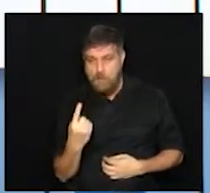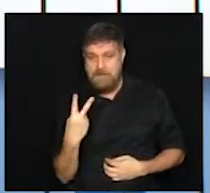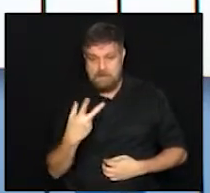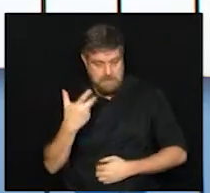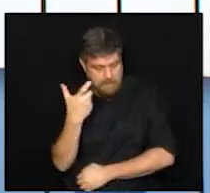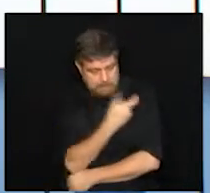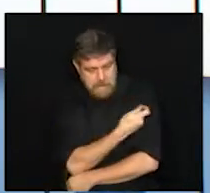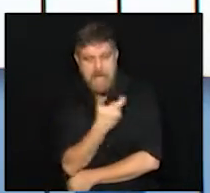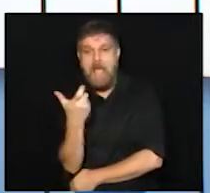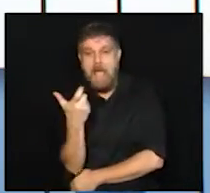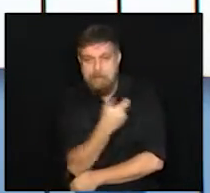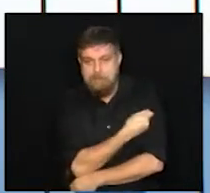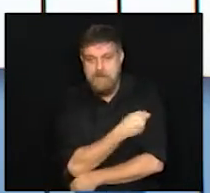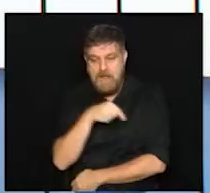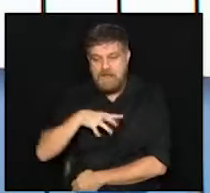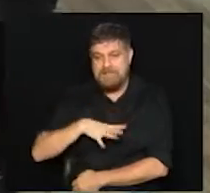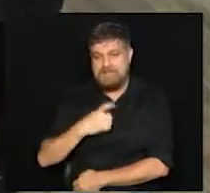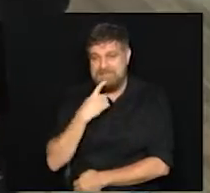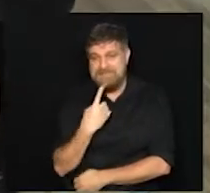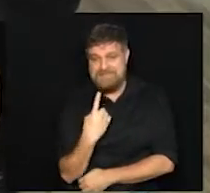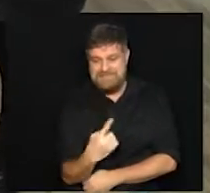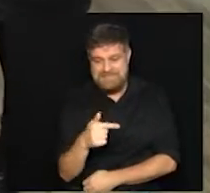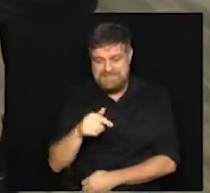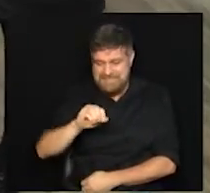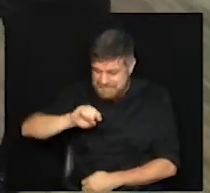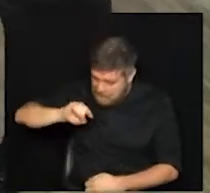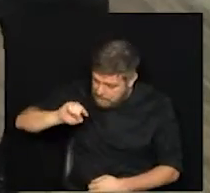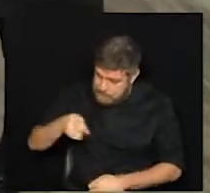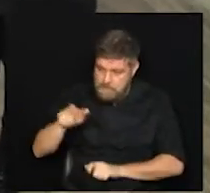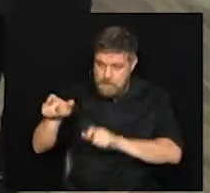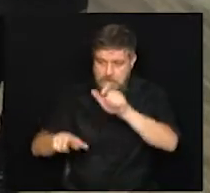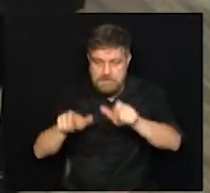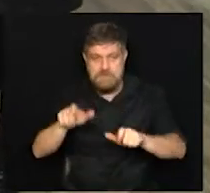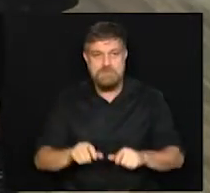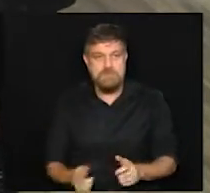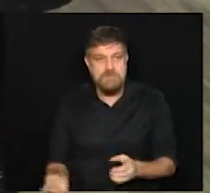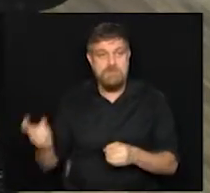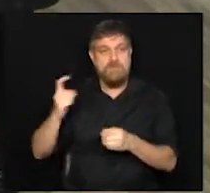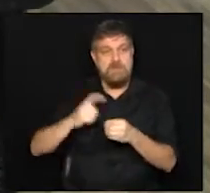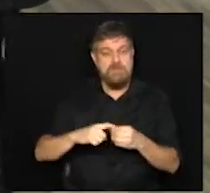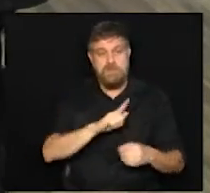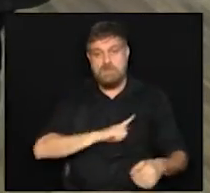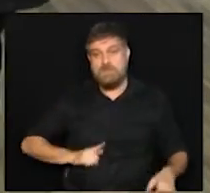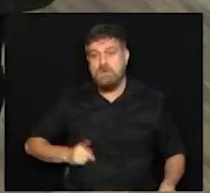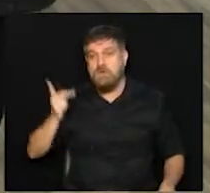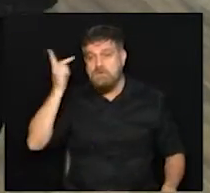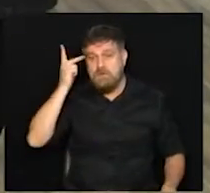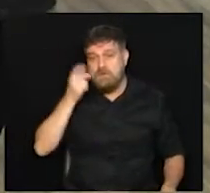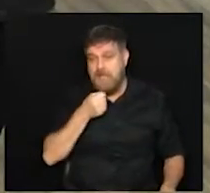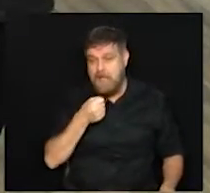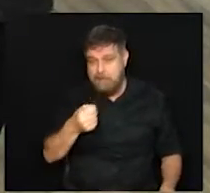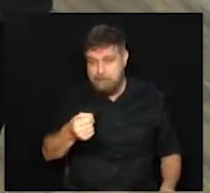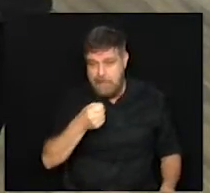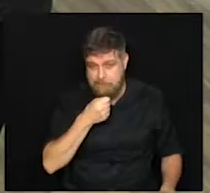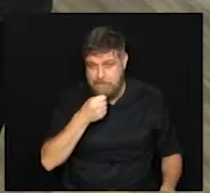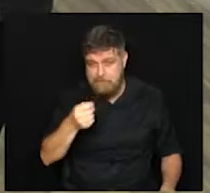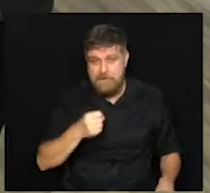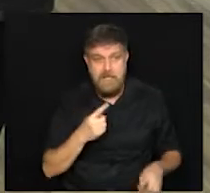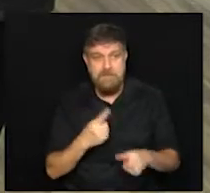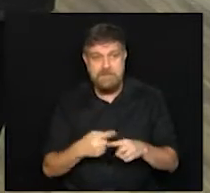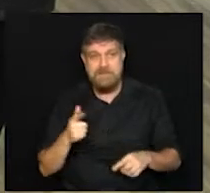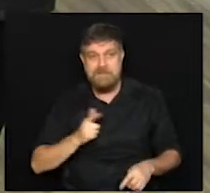um pouco mais de 170 mil pessoas. Retomando a coletiva do governo do estado com o João Dória, porque